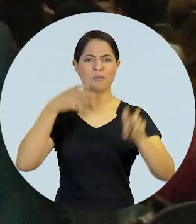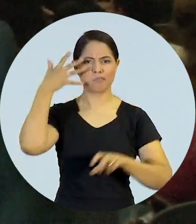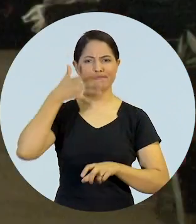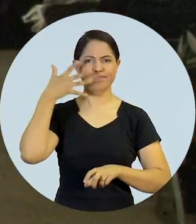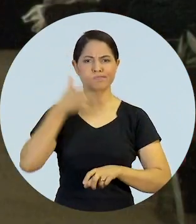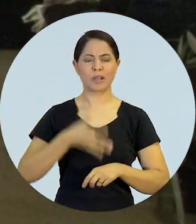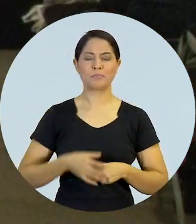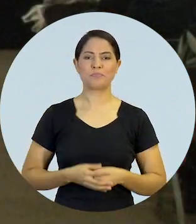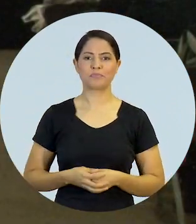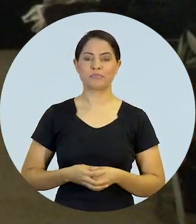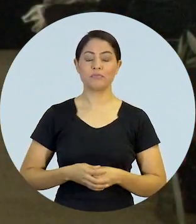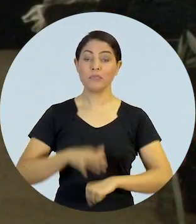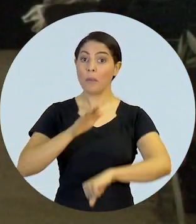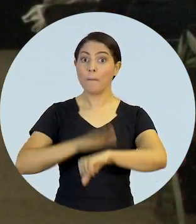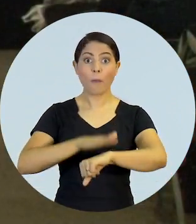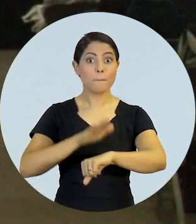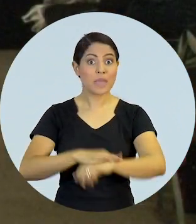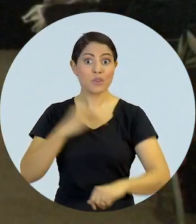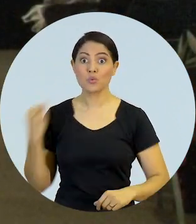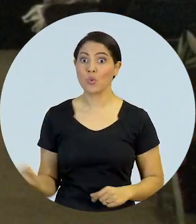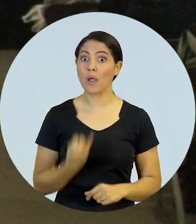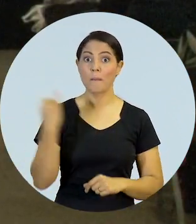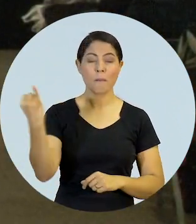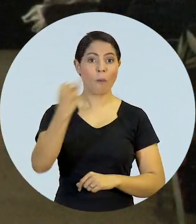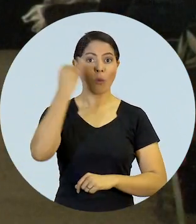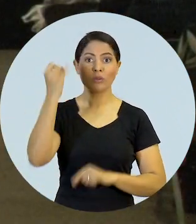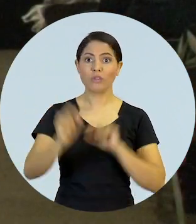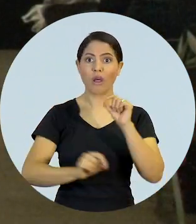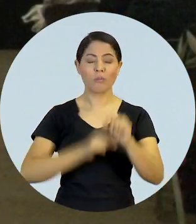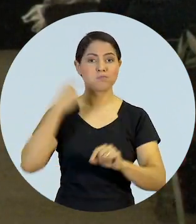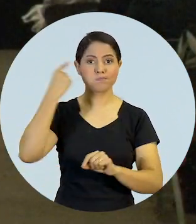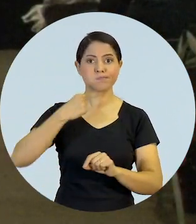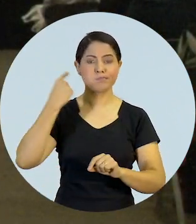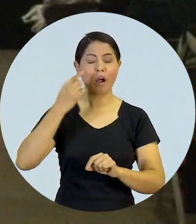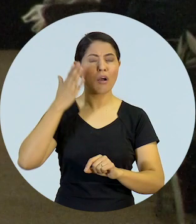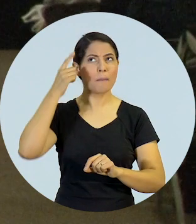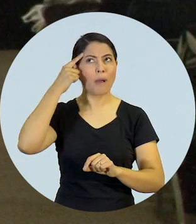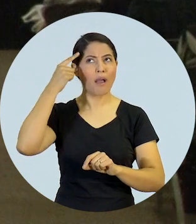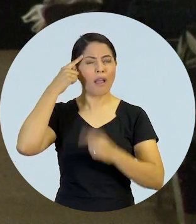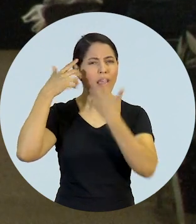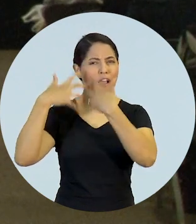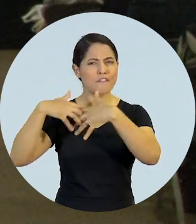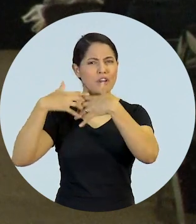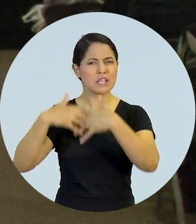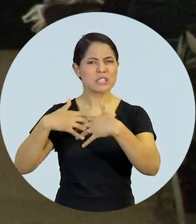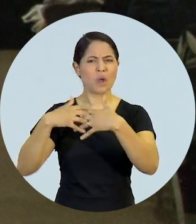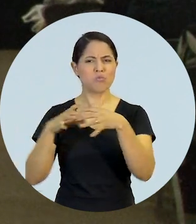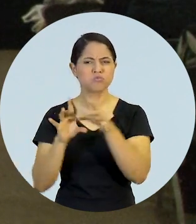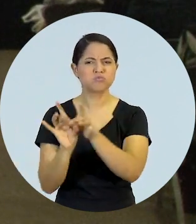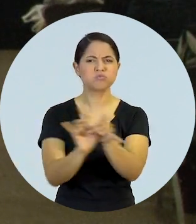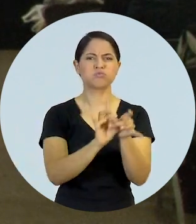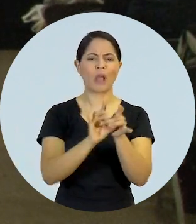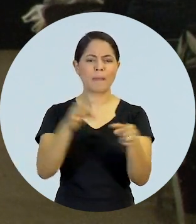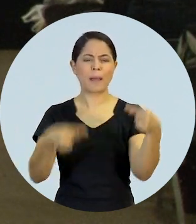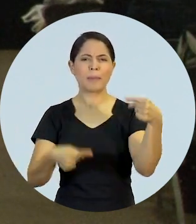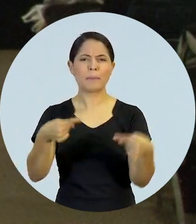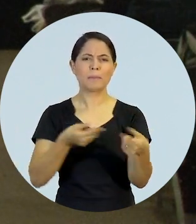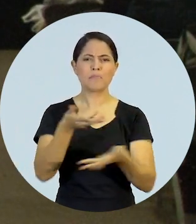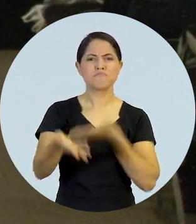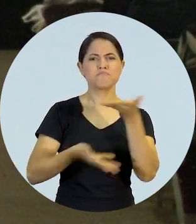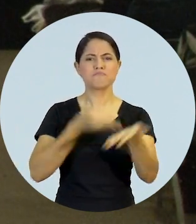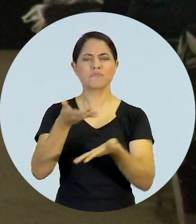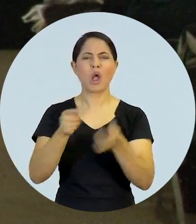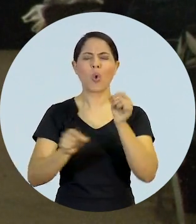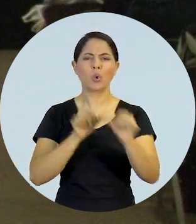nesse sentido. É um momento importantíssimo para a advocacia, para a sociedade, estar refletindo conjuntamente, debatendo